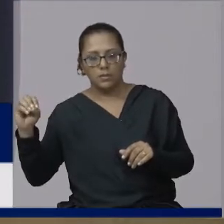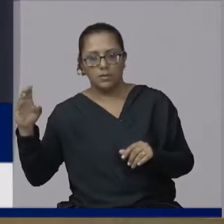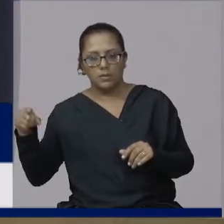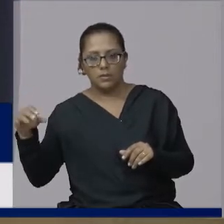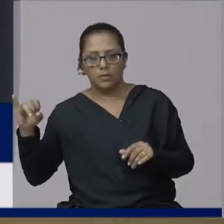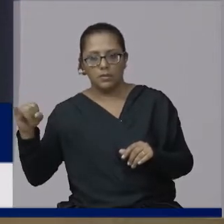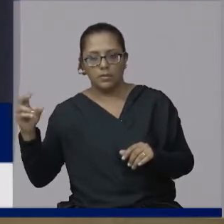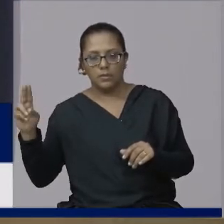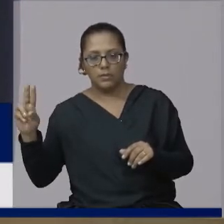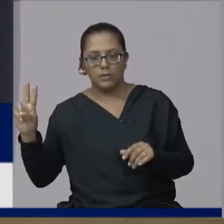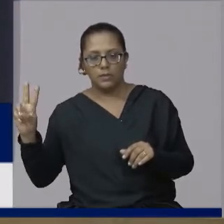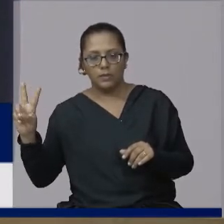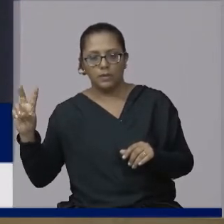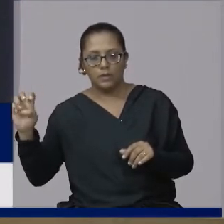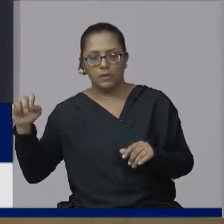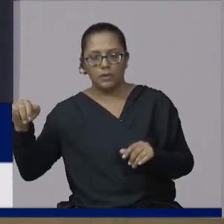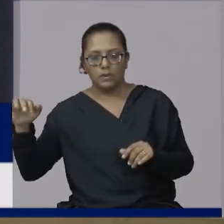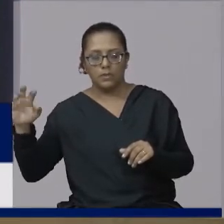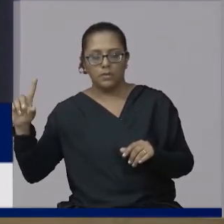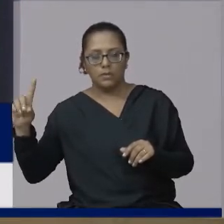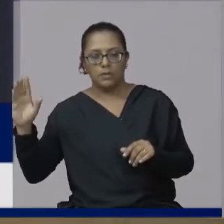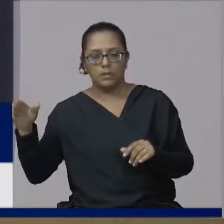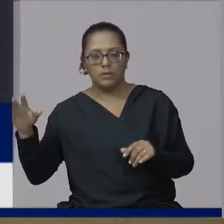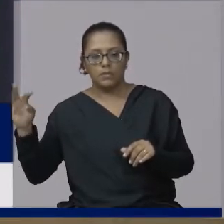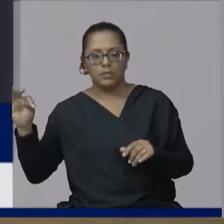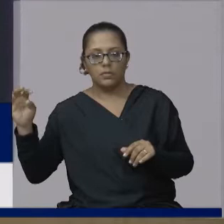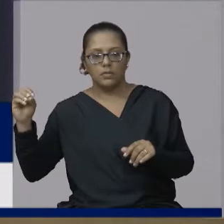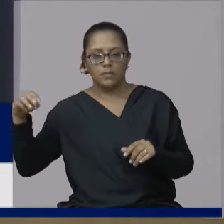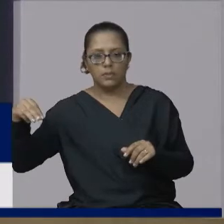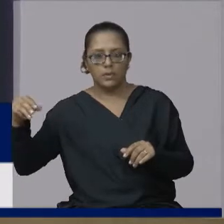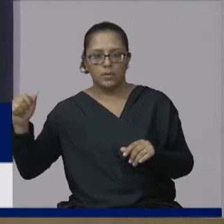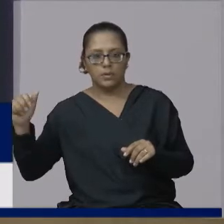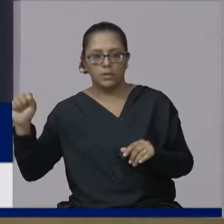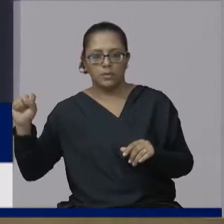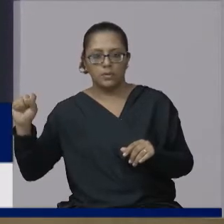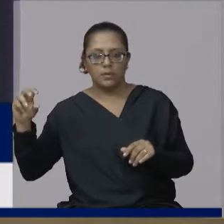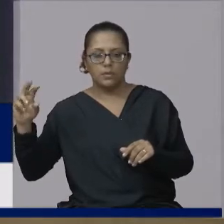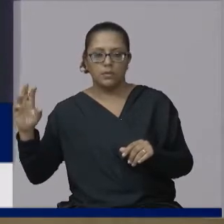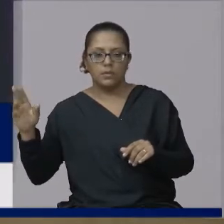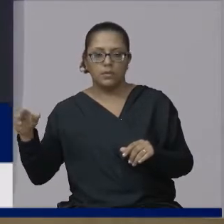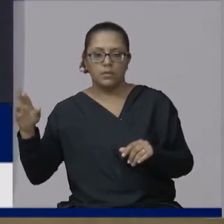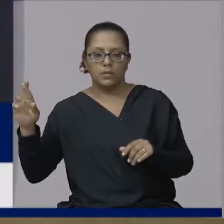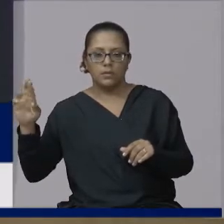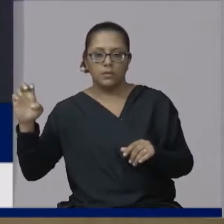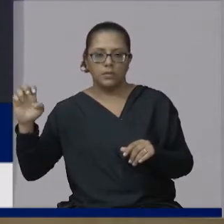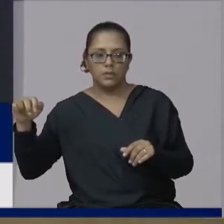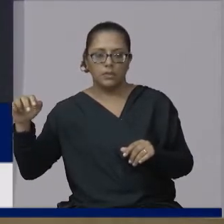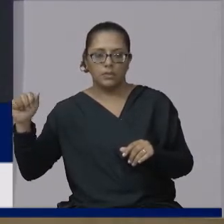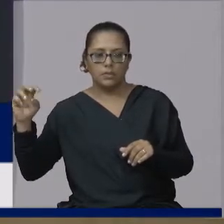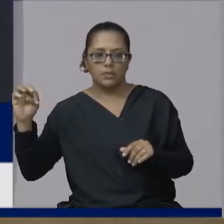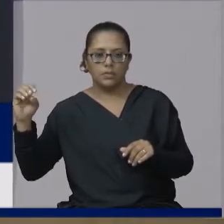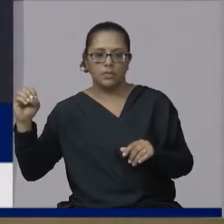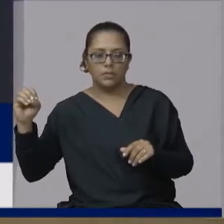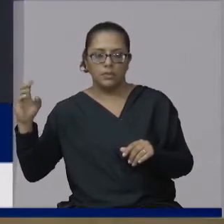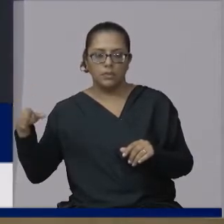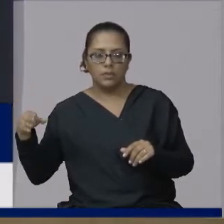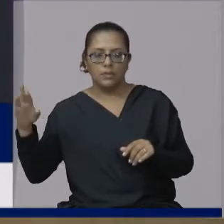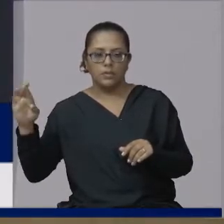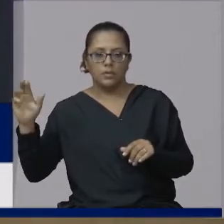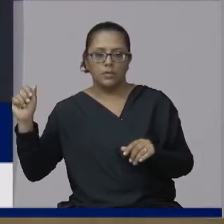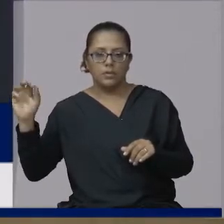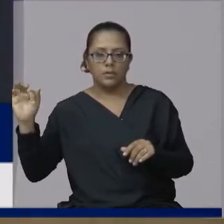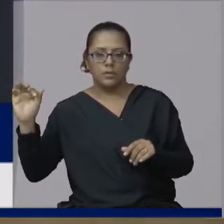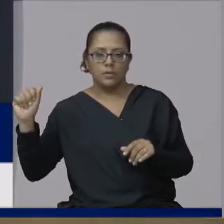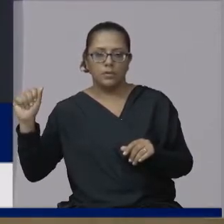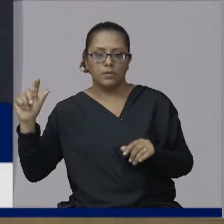Luiz, Lino Bispo, Tomás Henrique, Renato Santiago, Roberto Chagas, Rafael